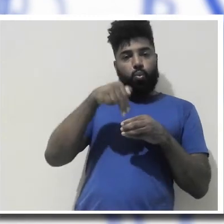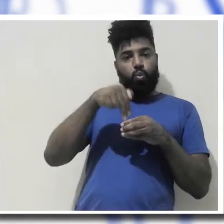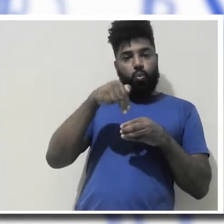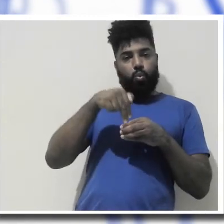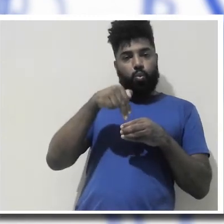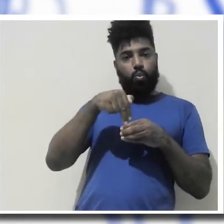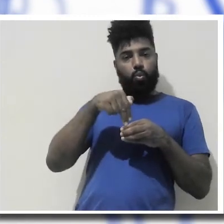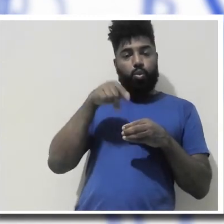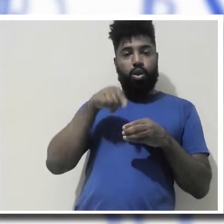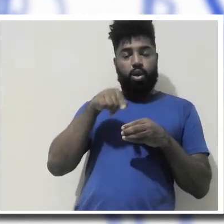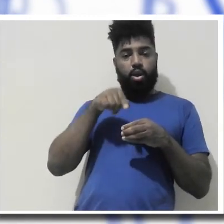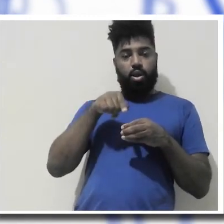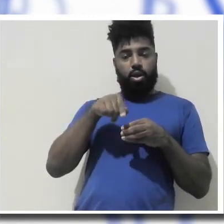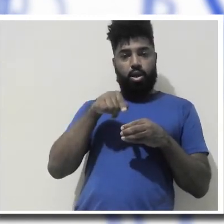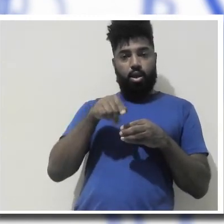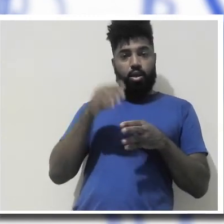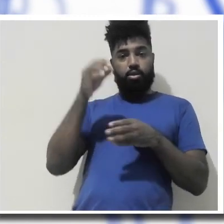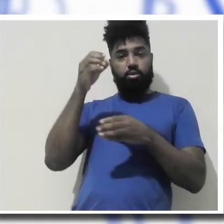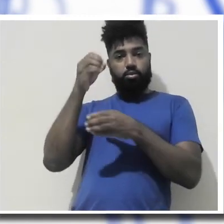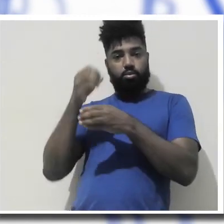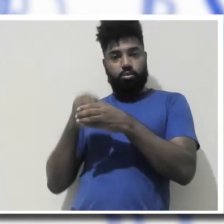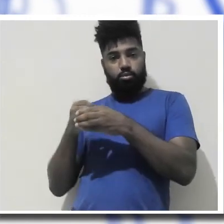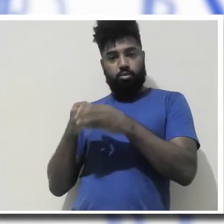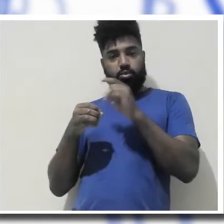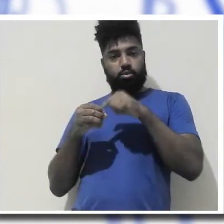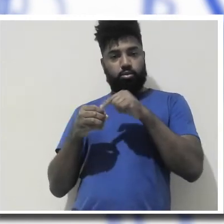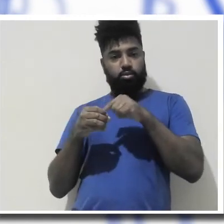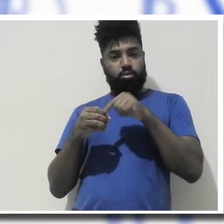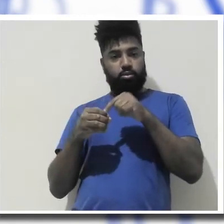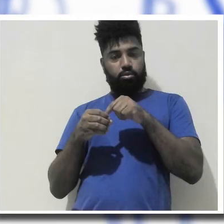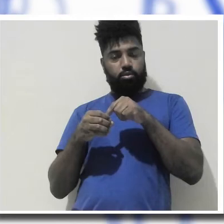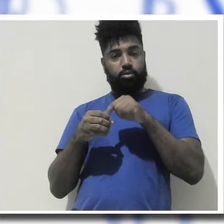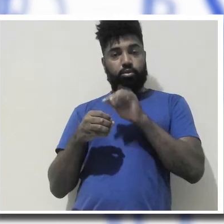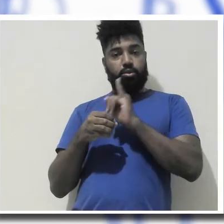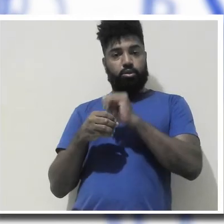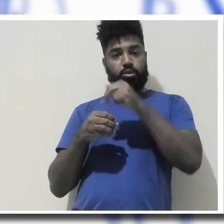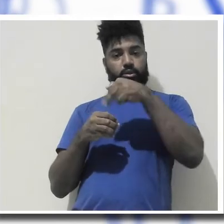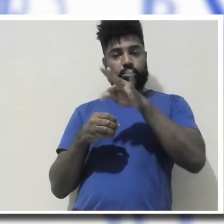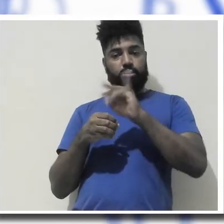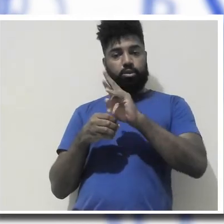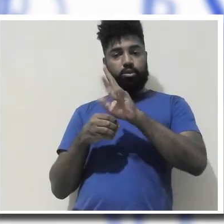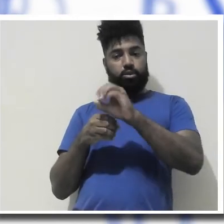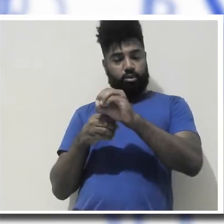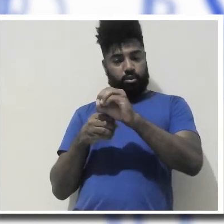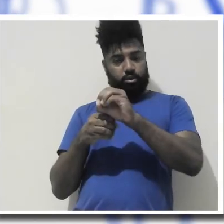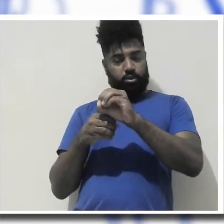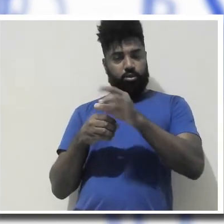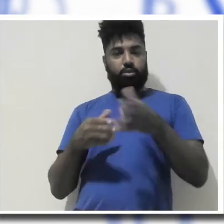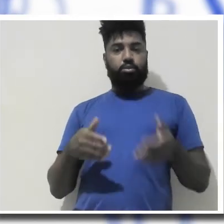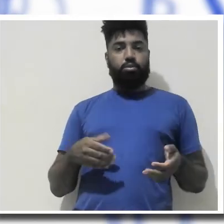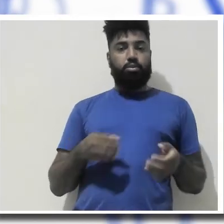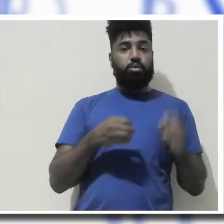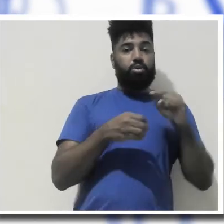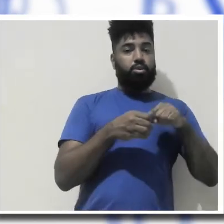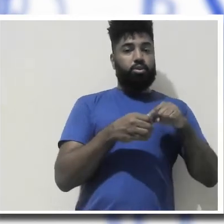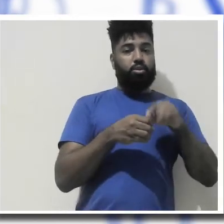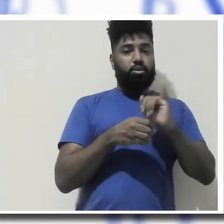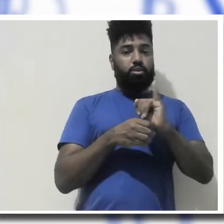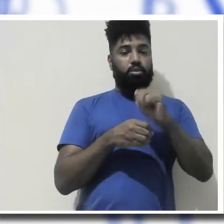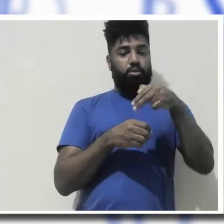é inteiro, porque ele está dentro dos inteiros. Podemos dizer que todo número